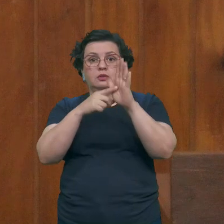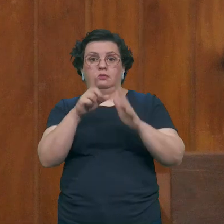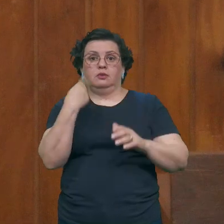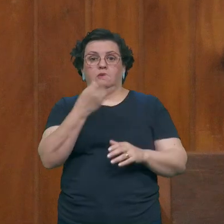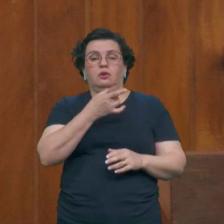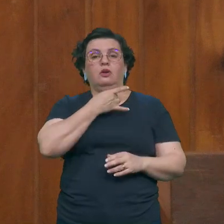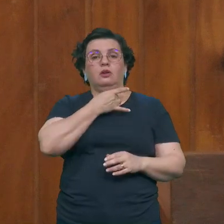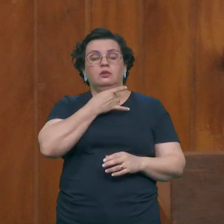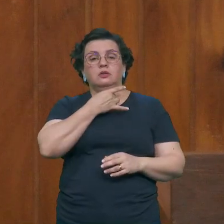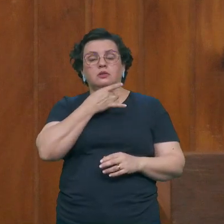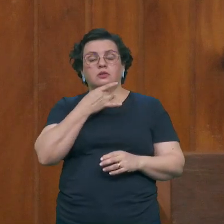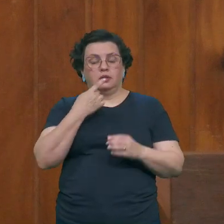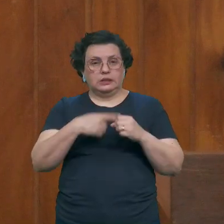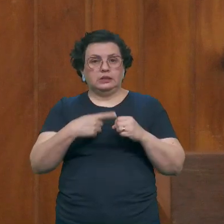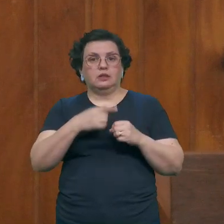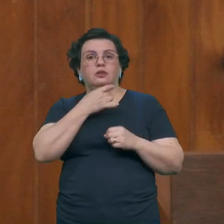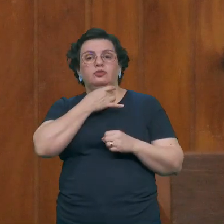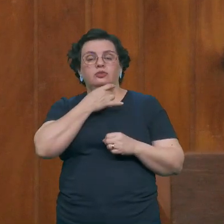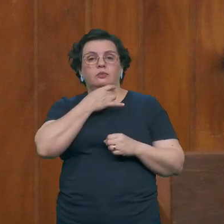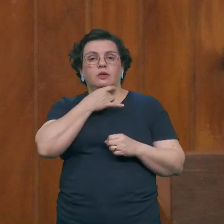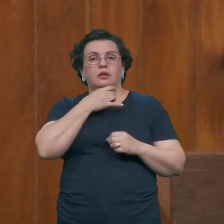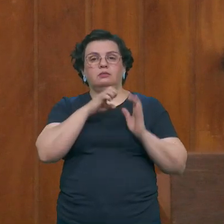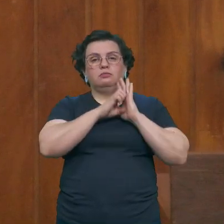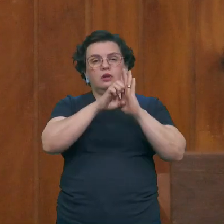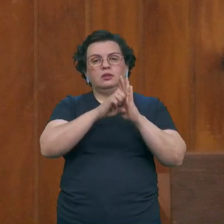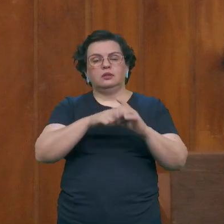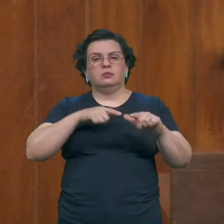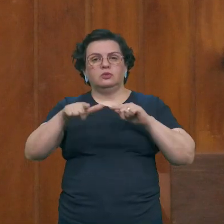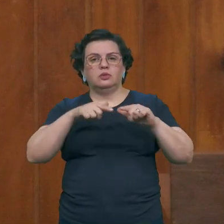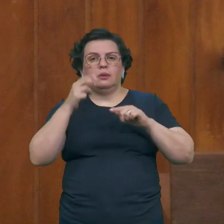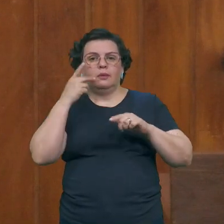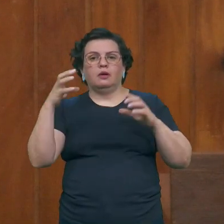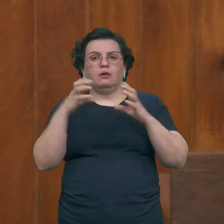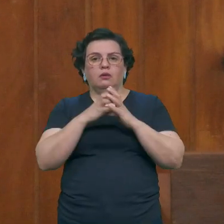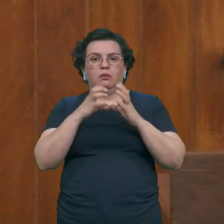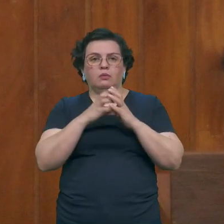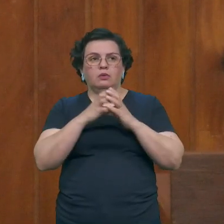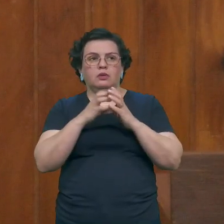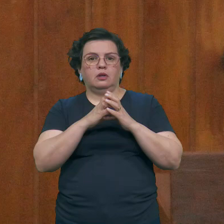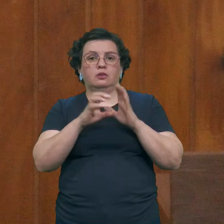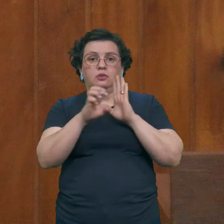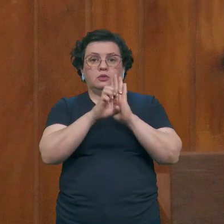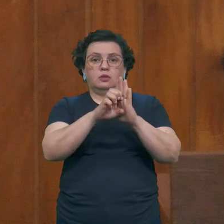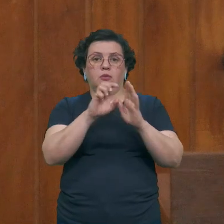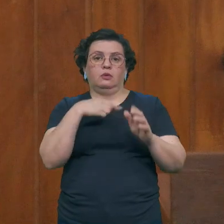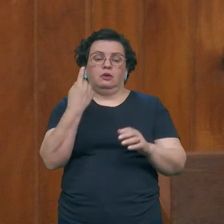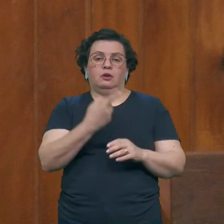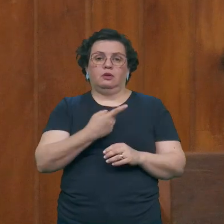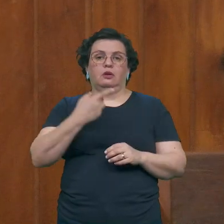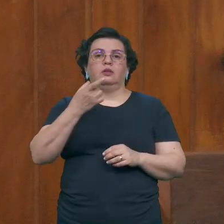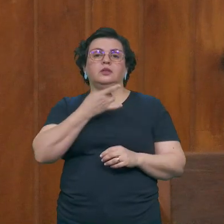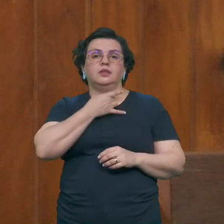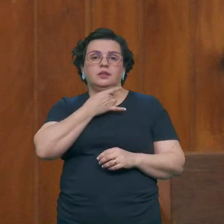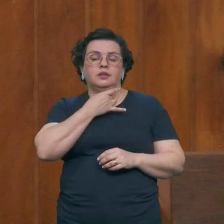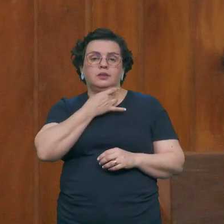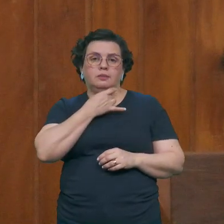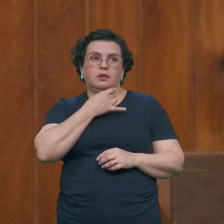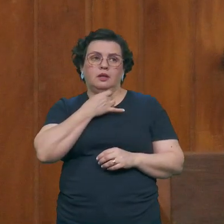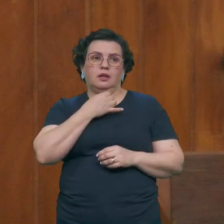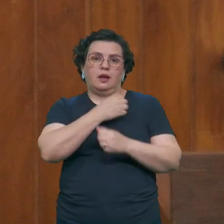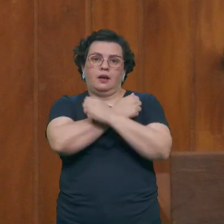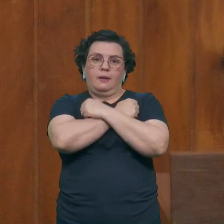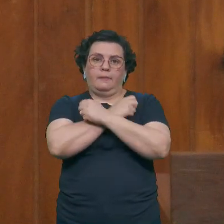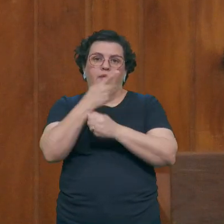um grande exemplo de trabalho para aquela comunidade, um exemplo para a nossa cidade. Então, parabéns, leve um abraço à sua